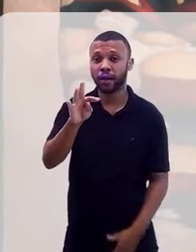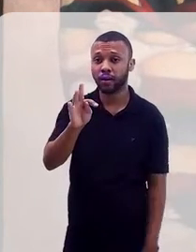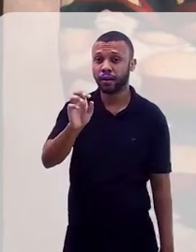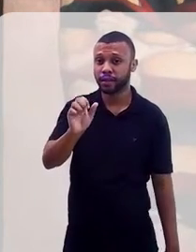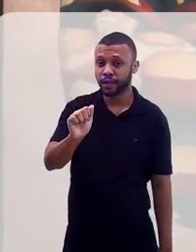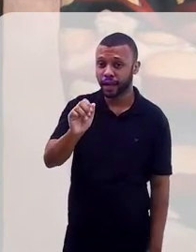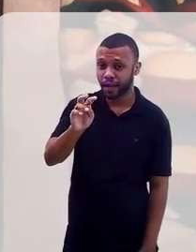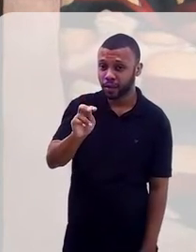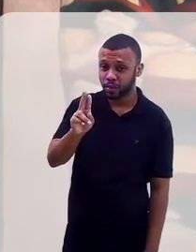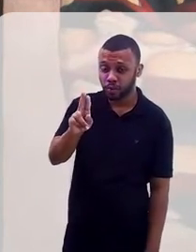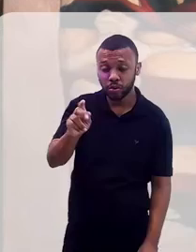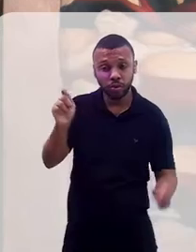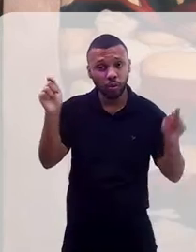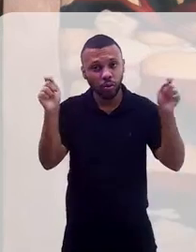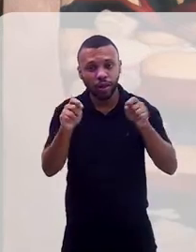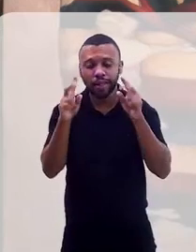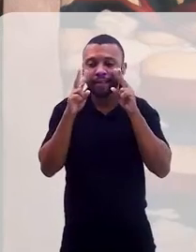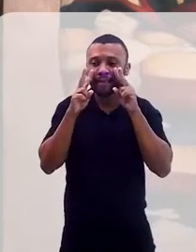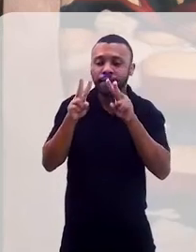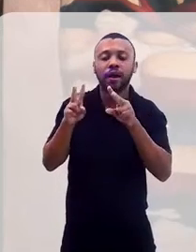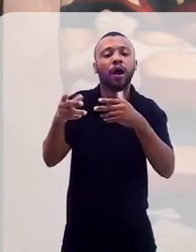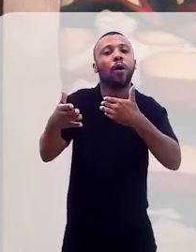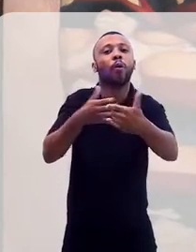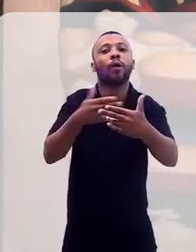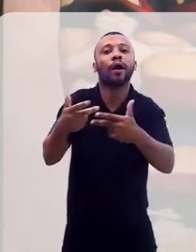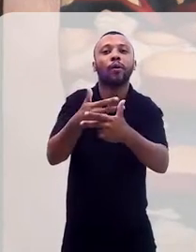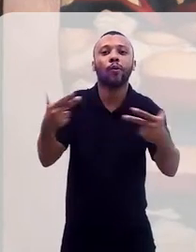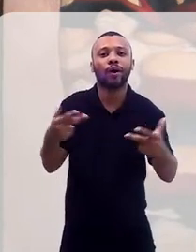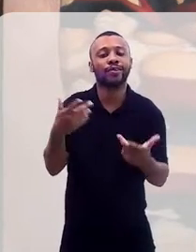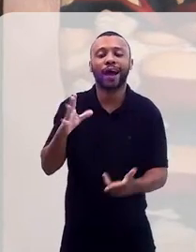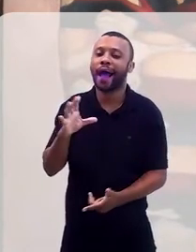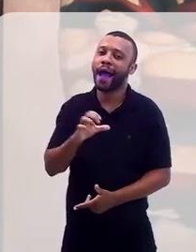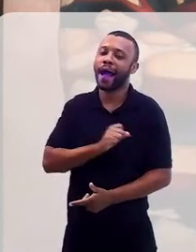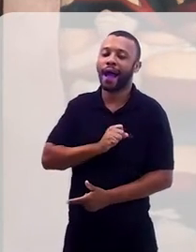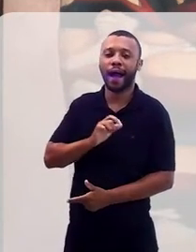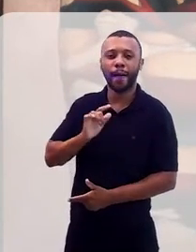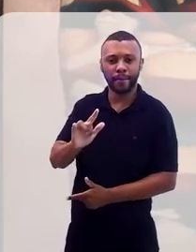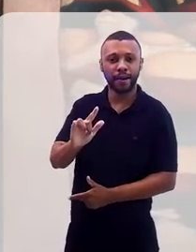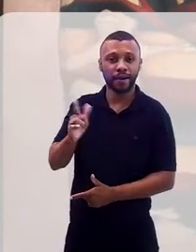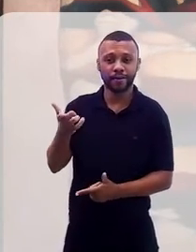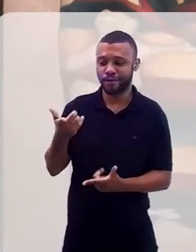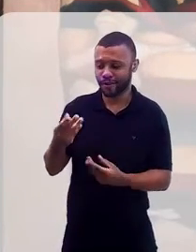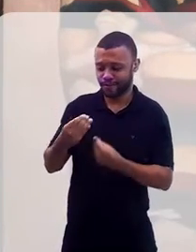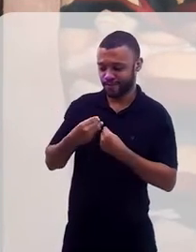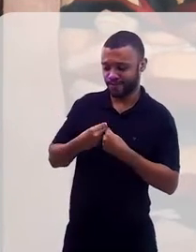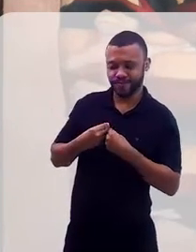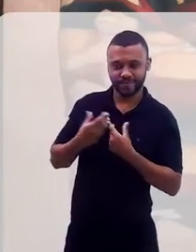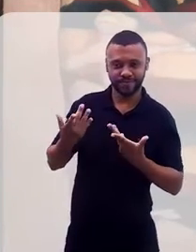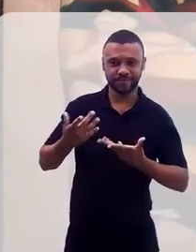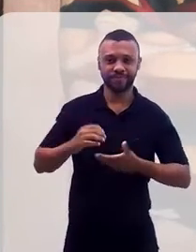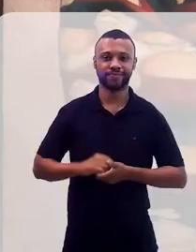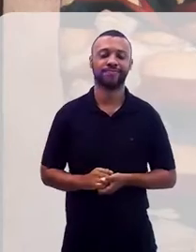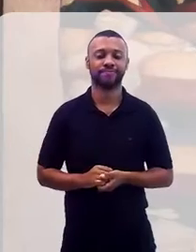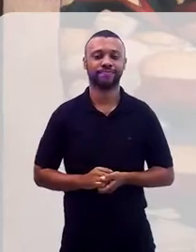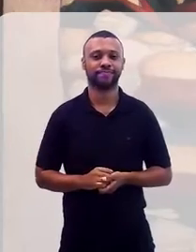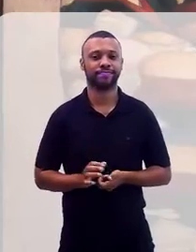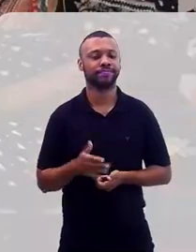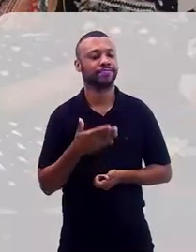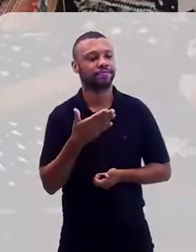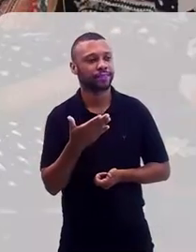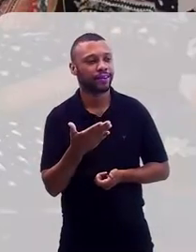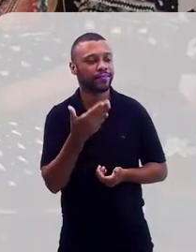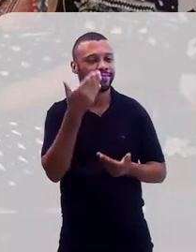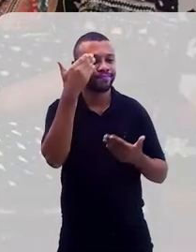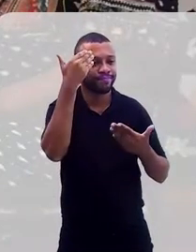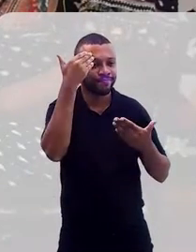tatu que é para que eu possa ver tudo aquilo que eu preciso ver então já amei né Vou ficar com ele